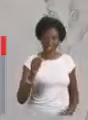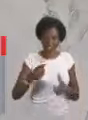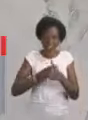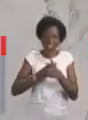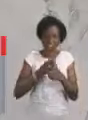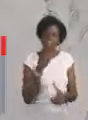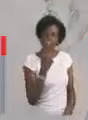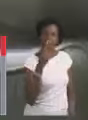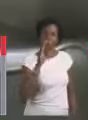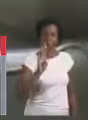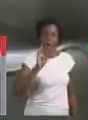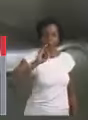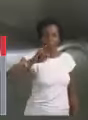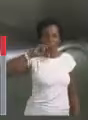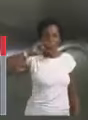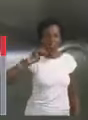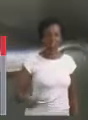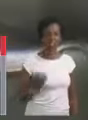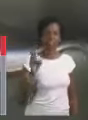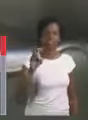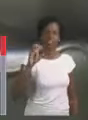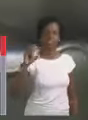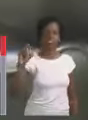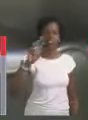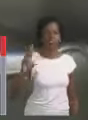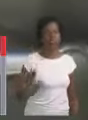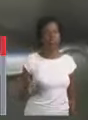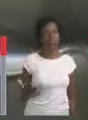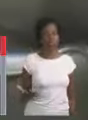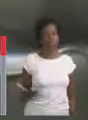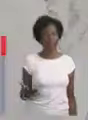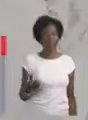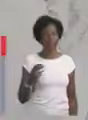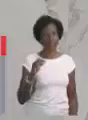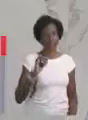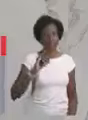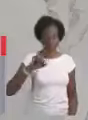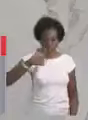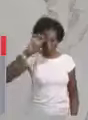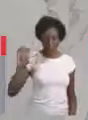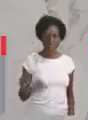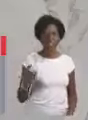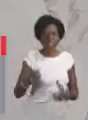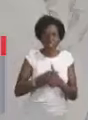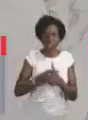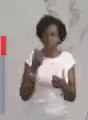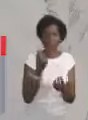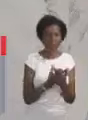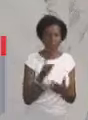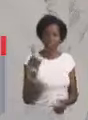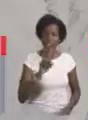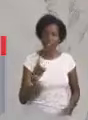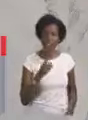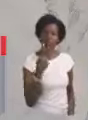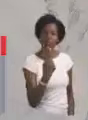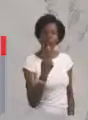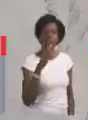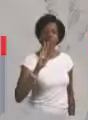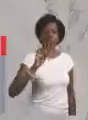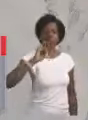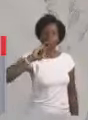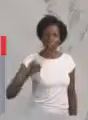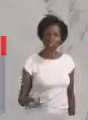1500000000 reais para o erário público para o fisco estadual e não paga r$